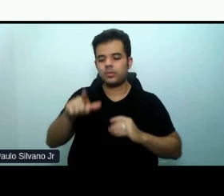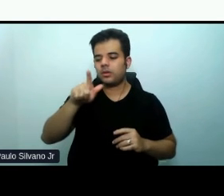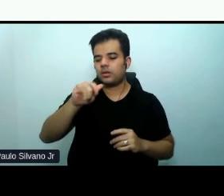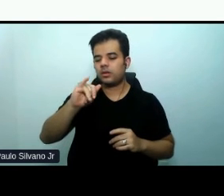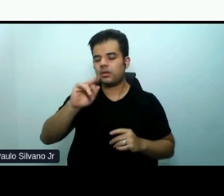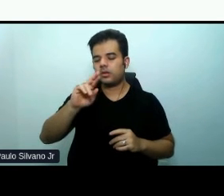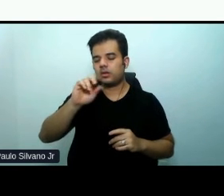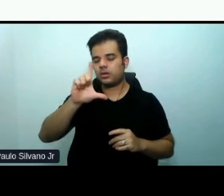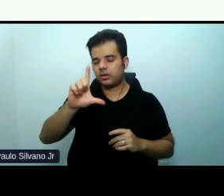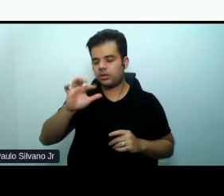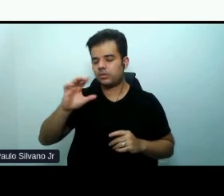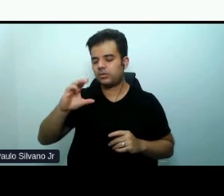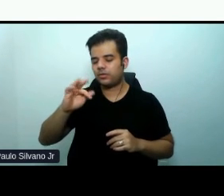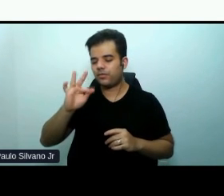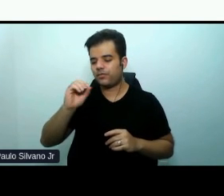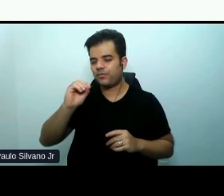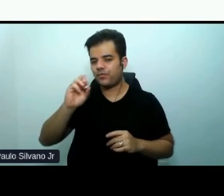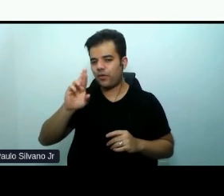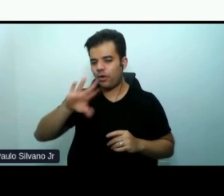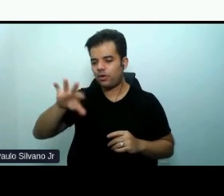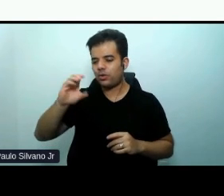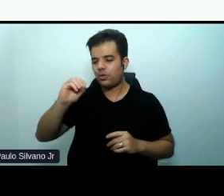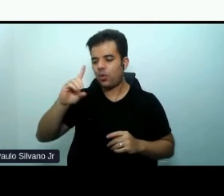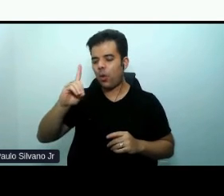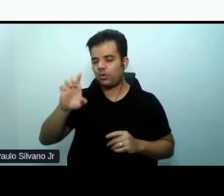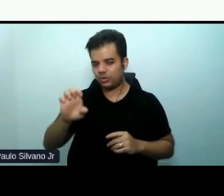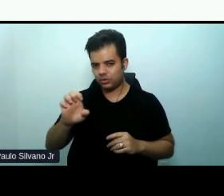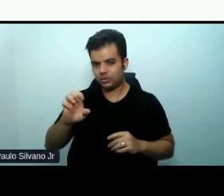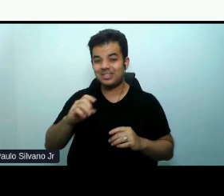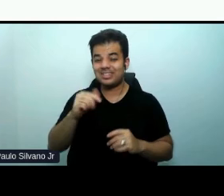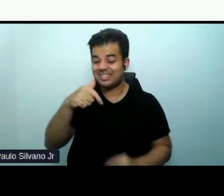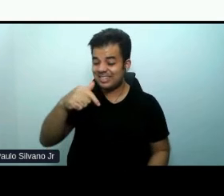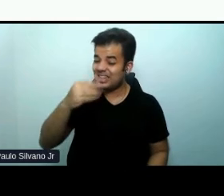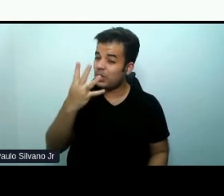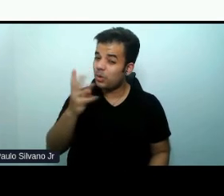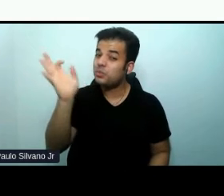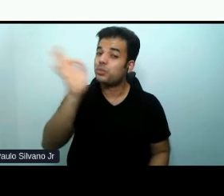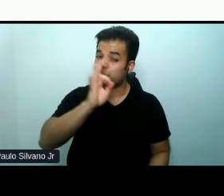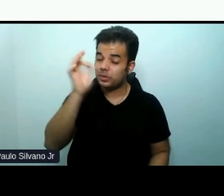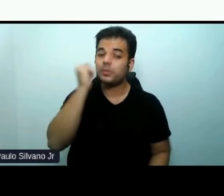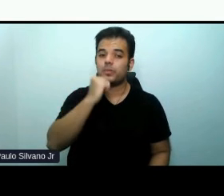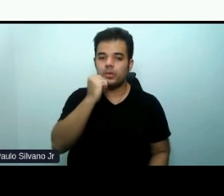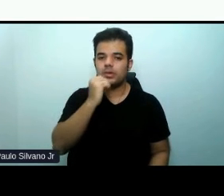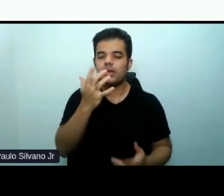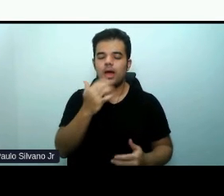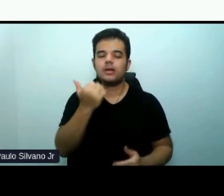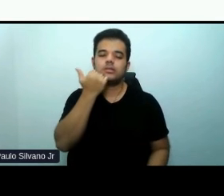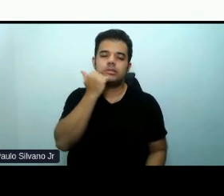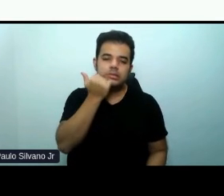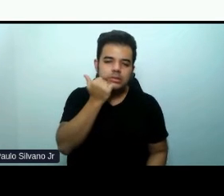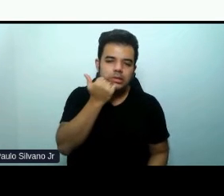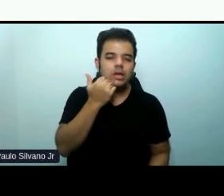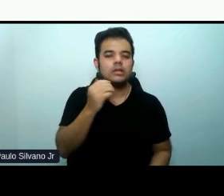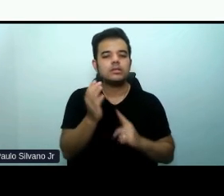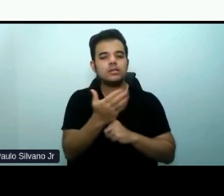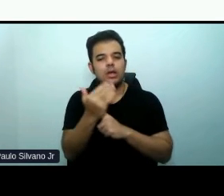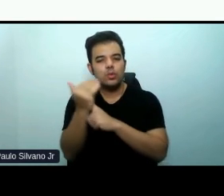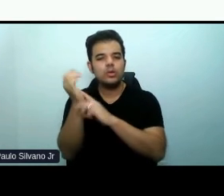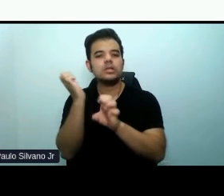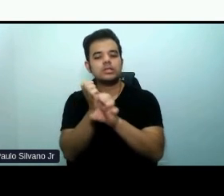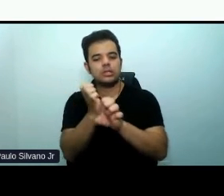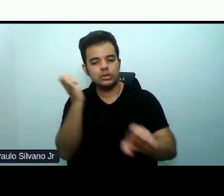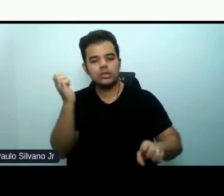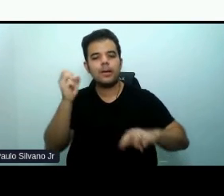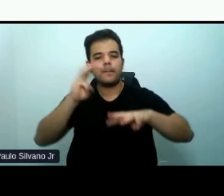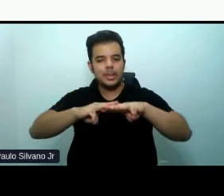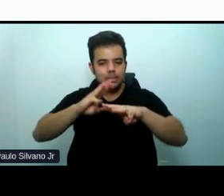que 74% das meninas demonstram interesse pelas áreas de ciência, tecnologia, engenharia e